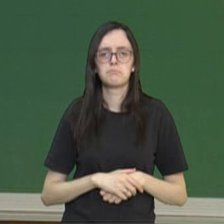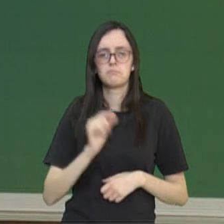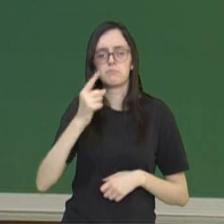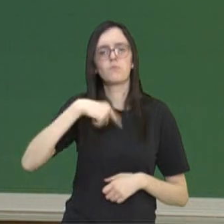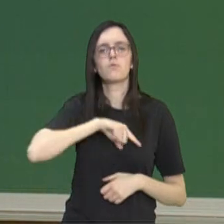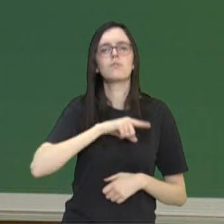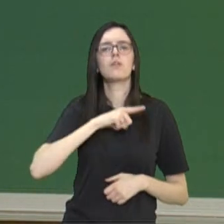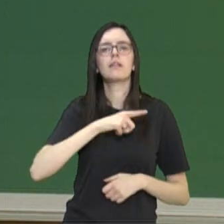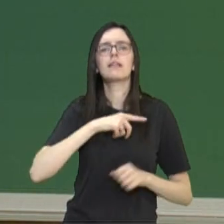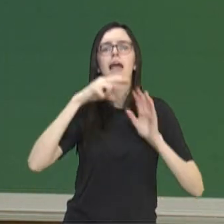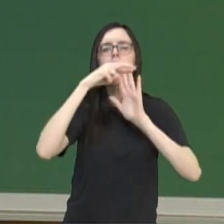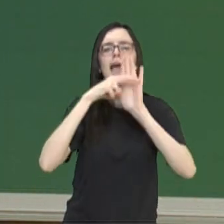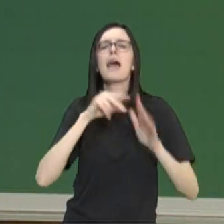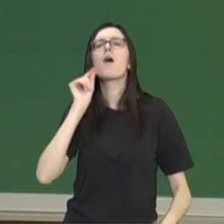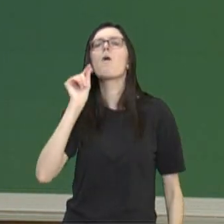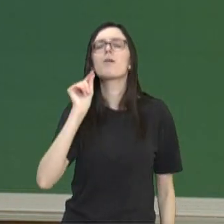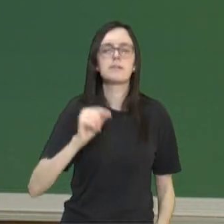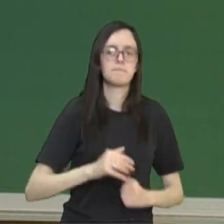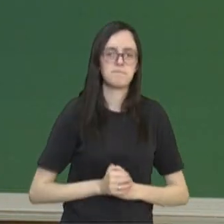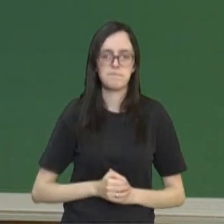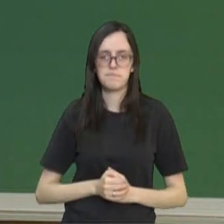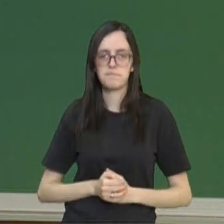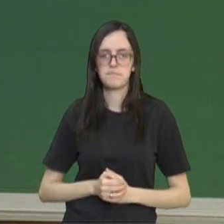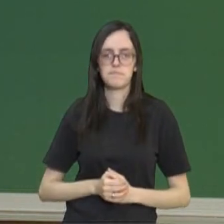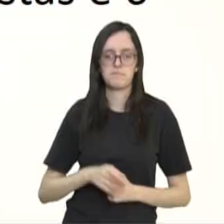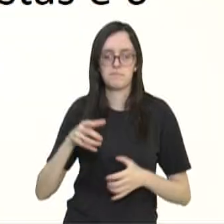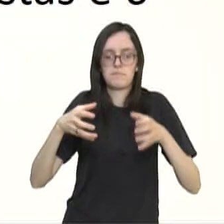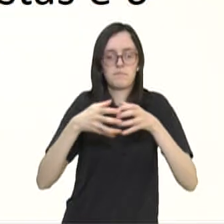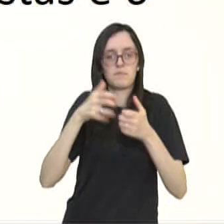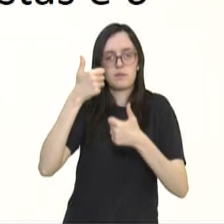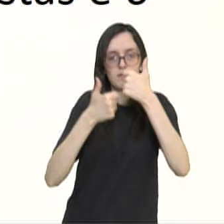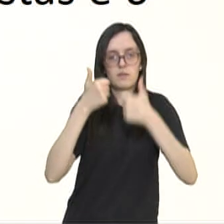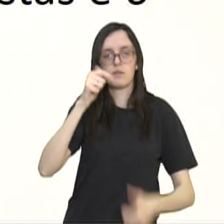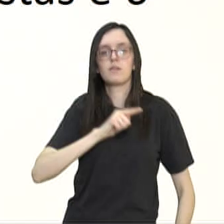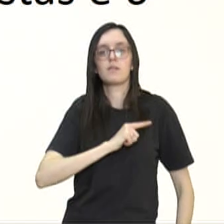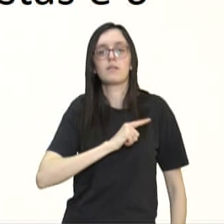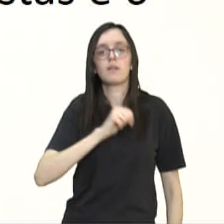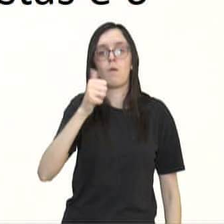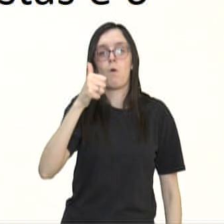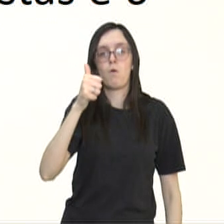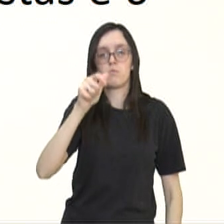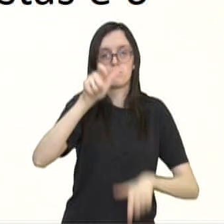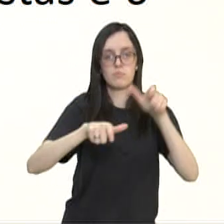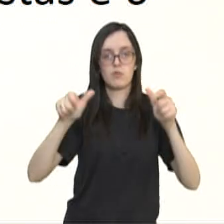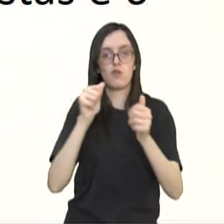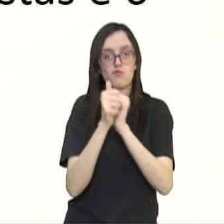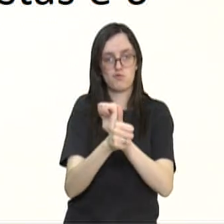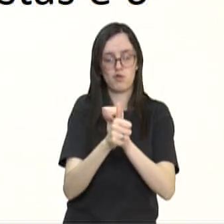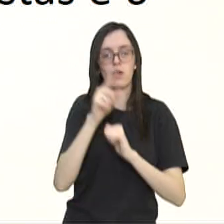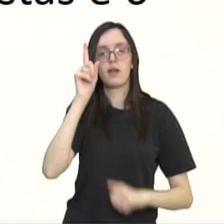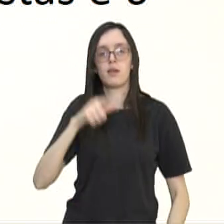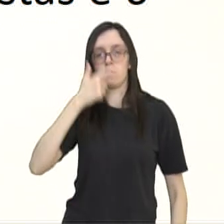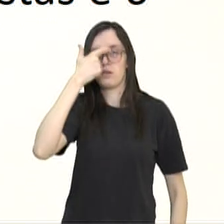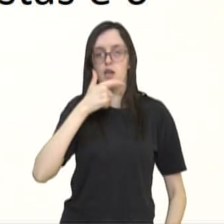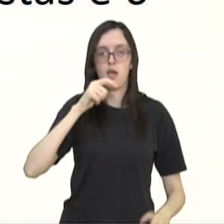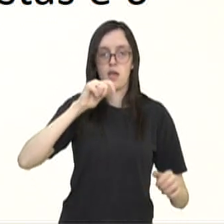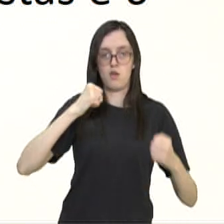se houverem lesões quando é criança ainda, vai dificultar, né? Vai diminuir o tempo